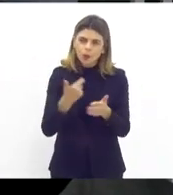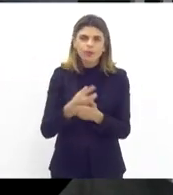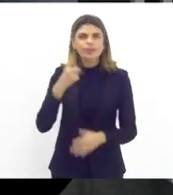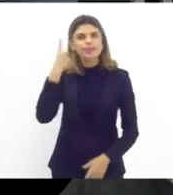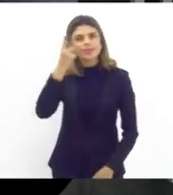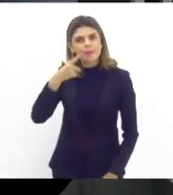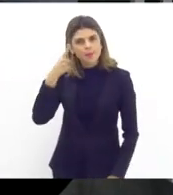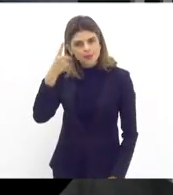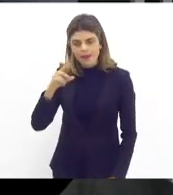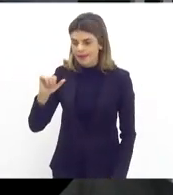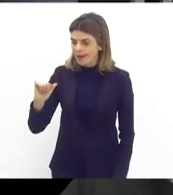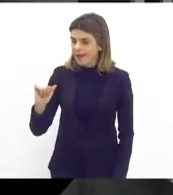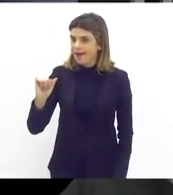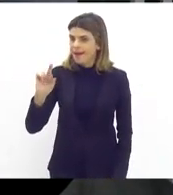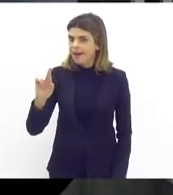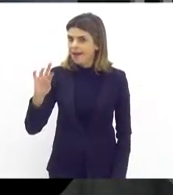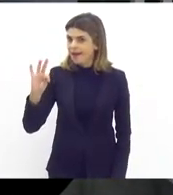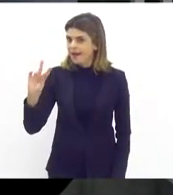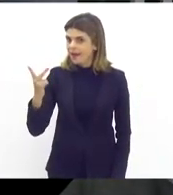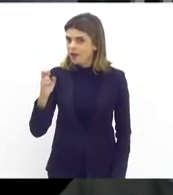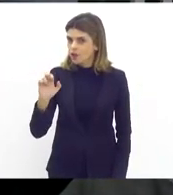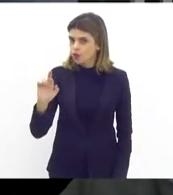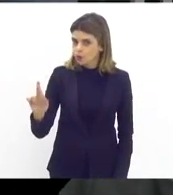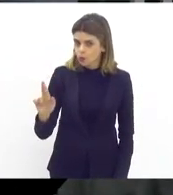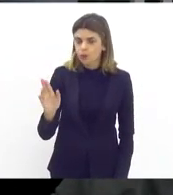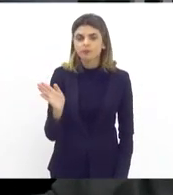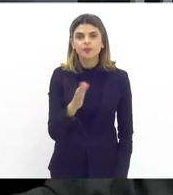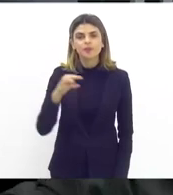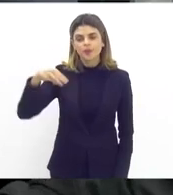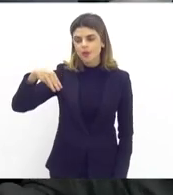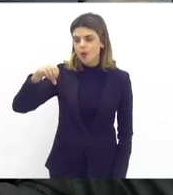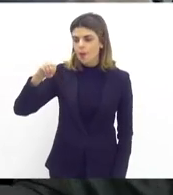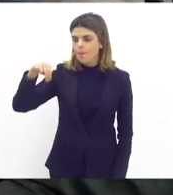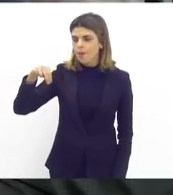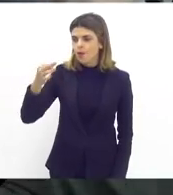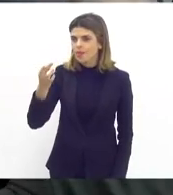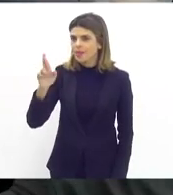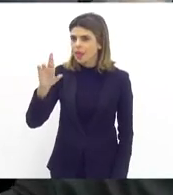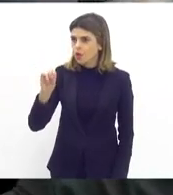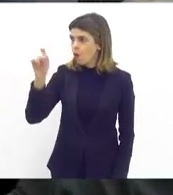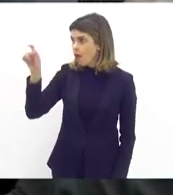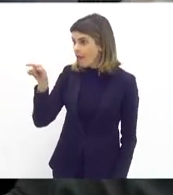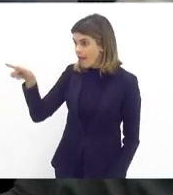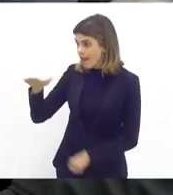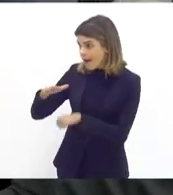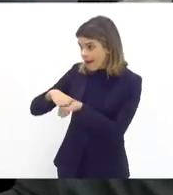deputado Arthur Monteiro, que é o presidente da Comissão de Tributação, que me dá a honra de